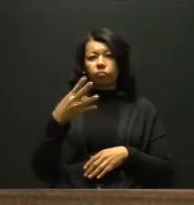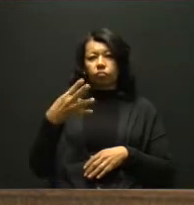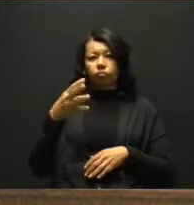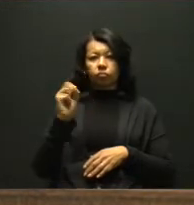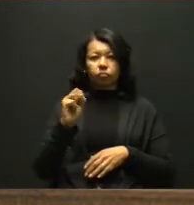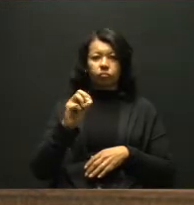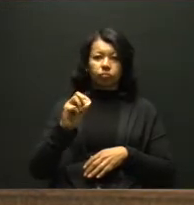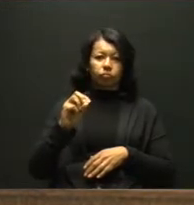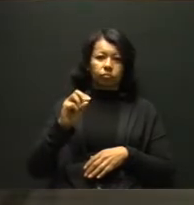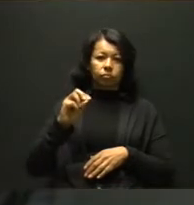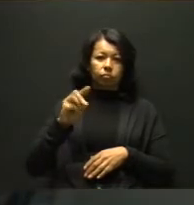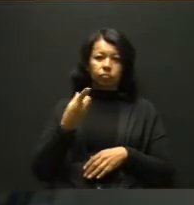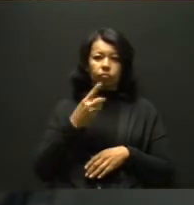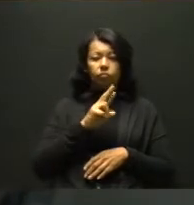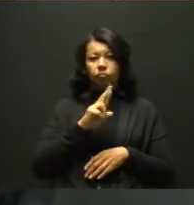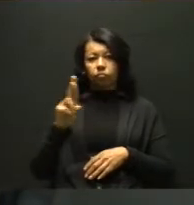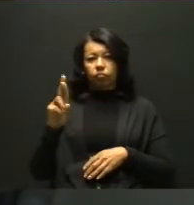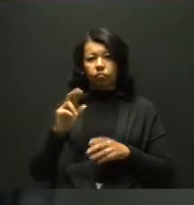providências